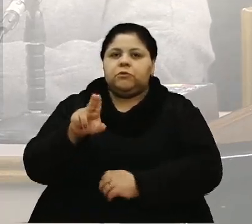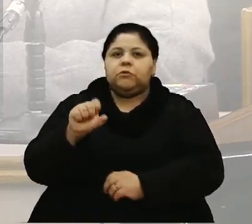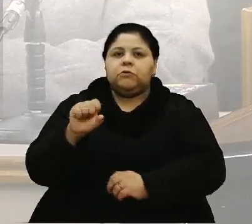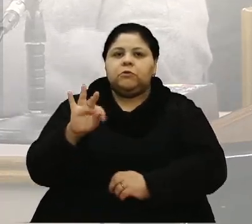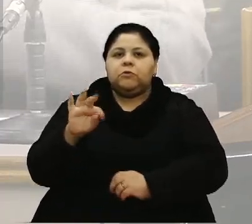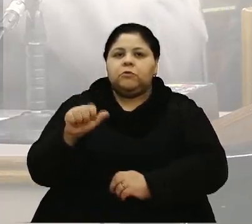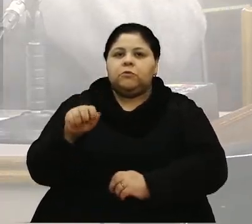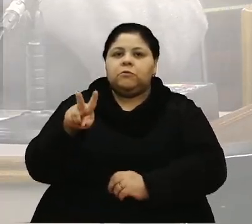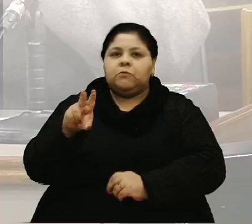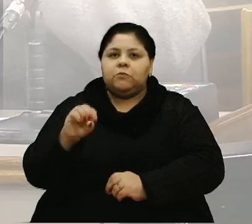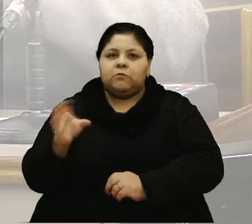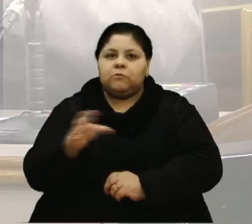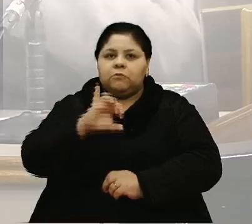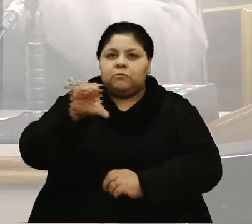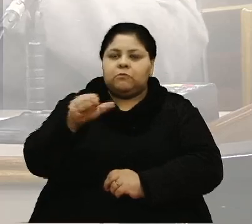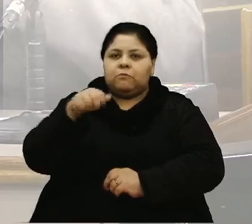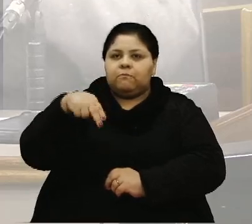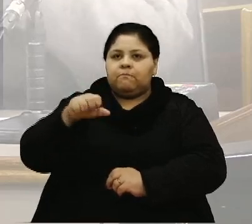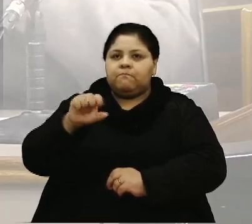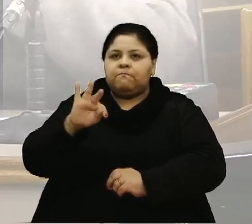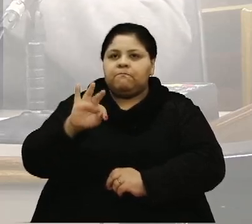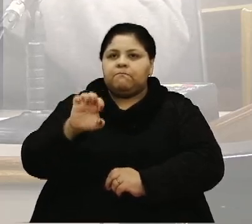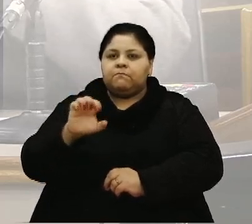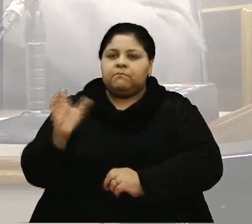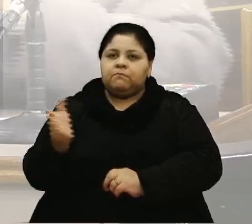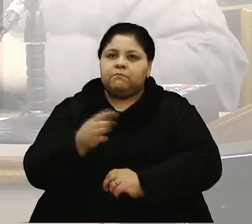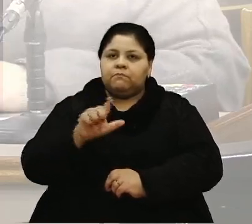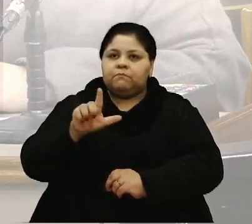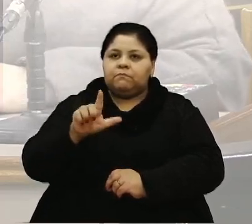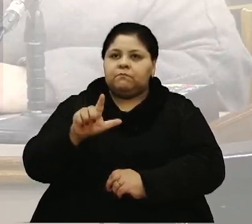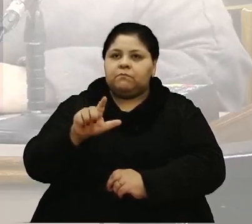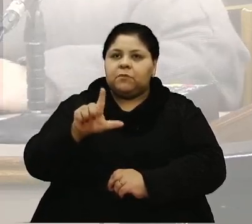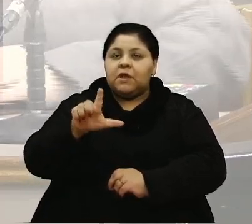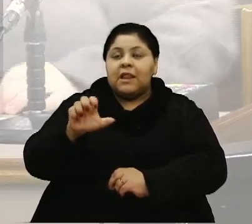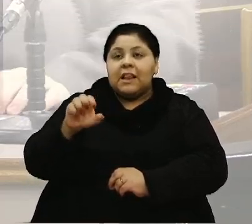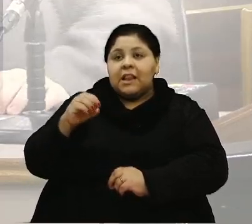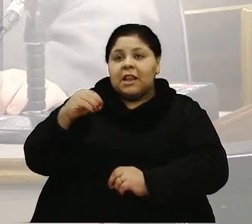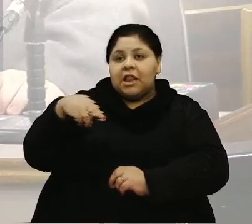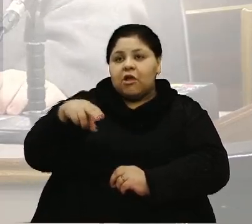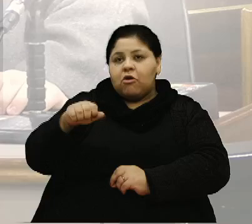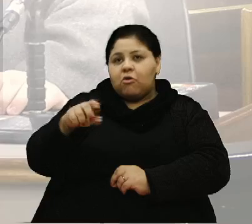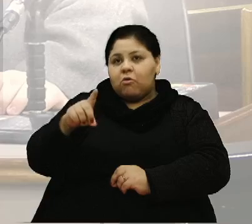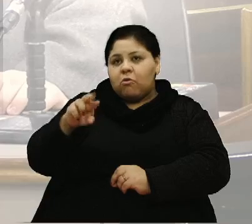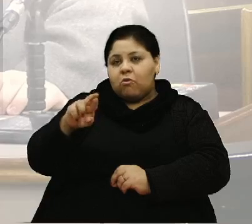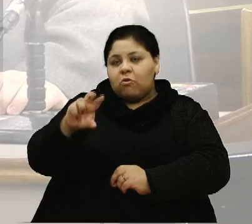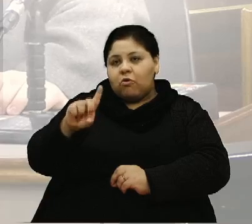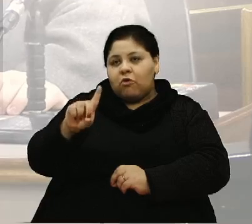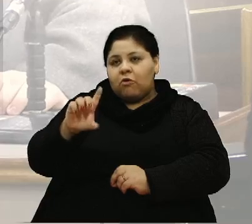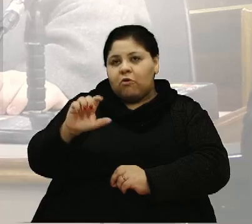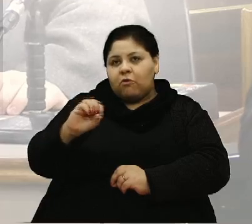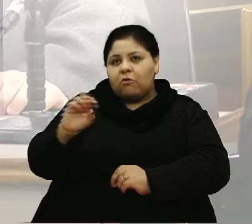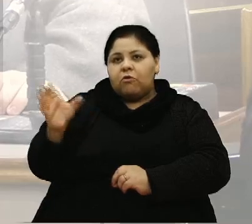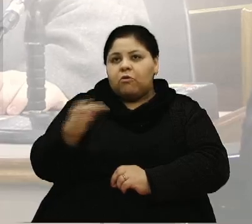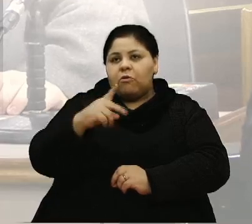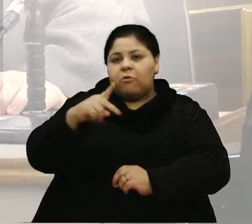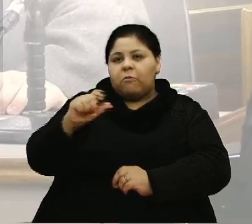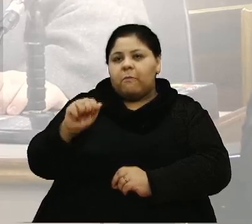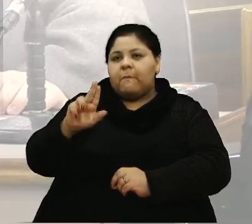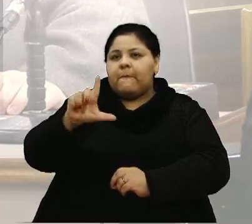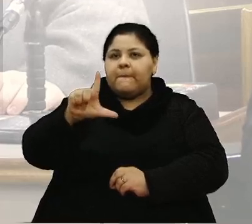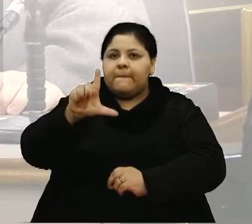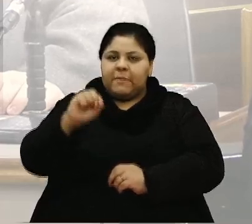Academia, Janete, Jefferson, Jósimo, Leonardo, Lucas, Luna, Márcia, Marcos, Paulo, Rede